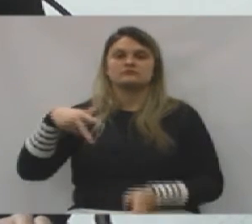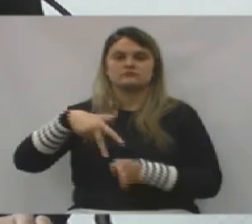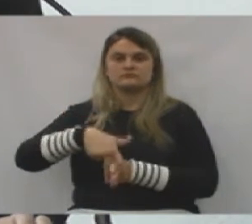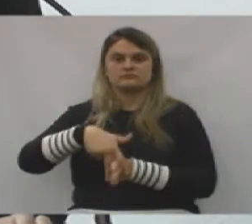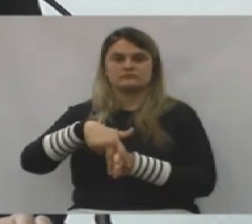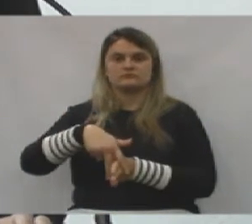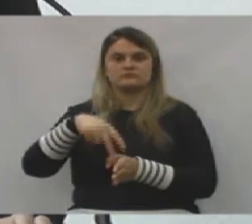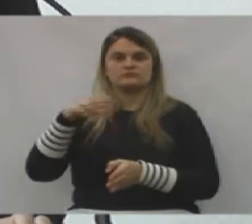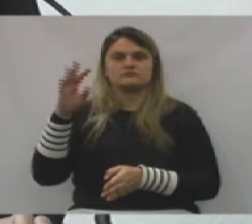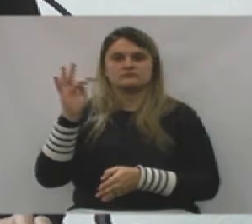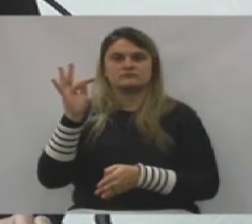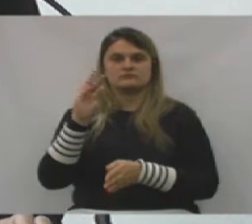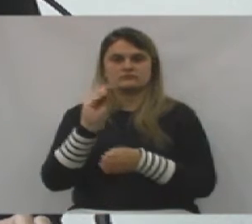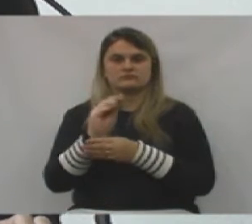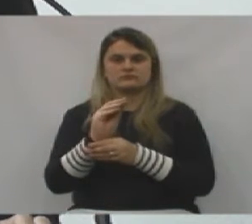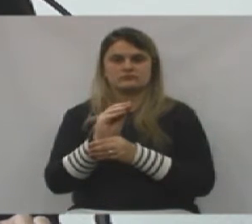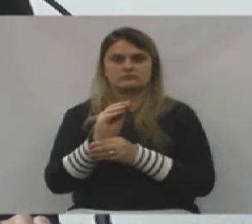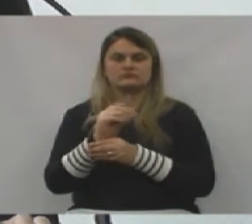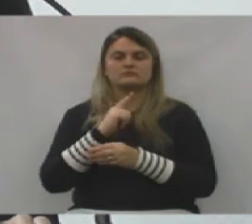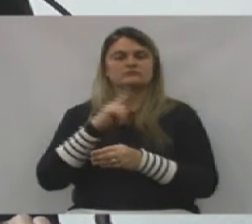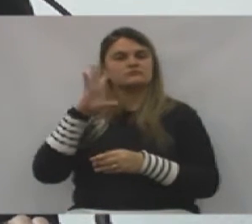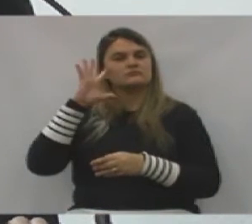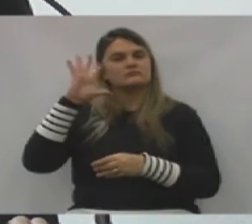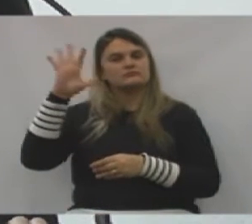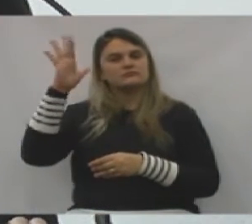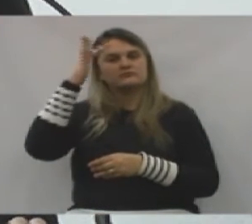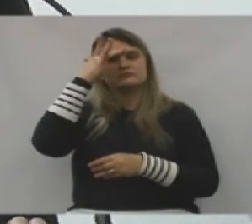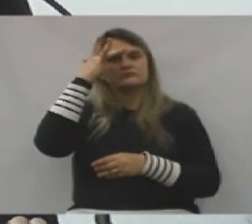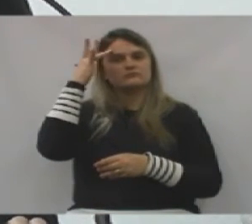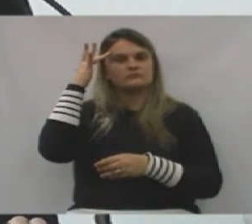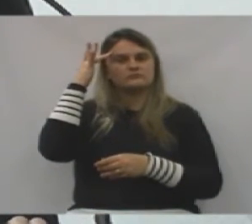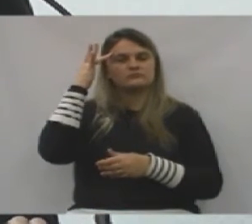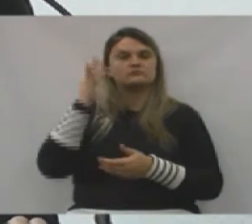ecoterapia. Eu fico imaginando essas pessoas.